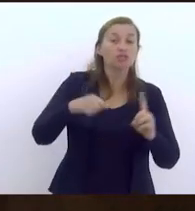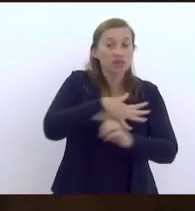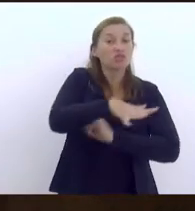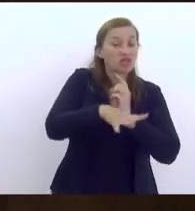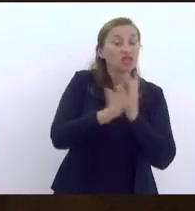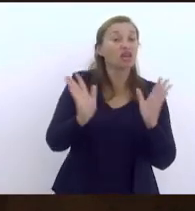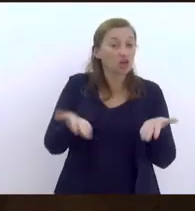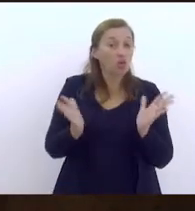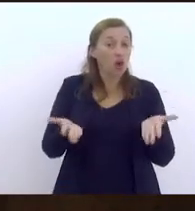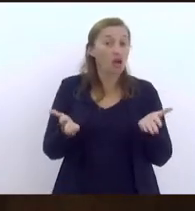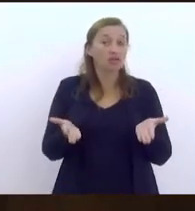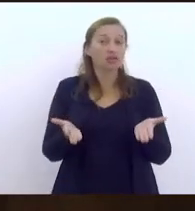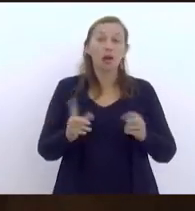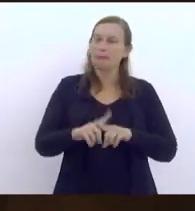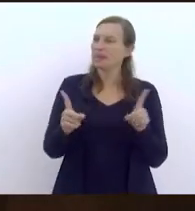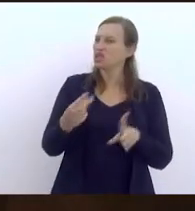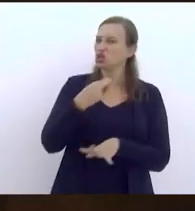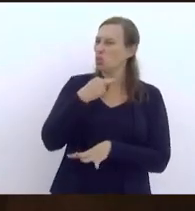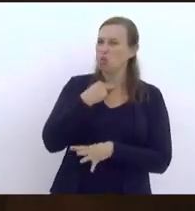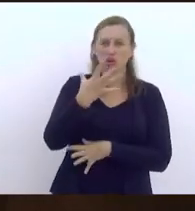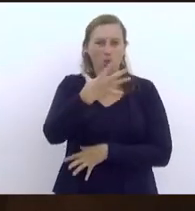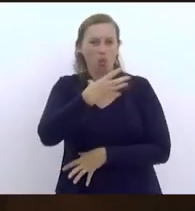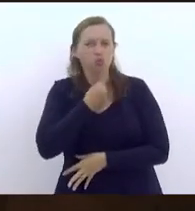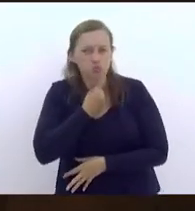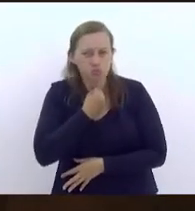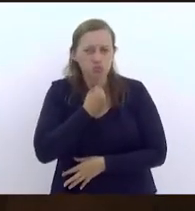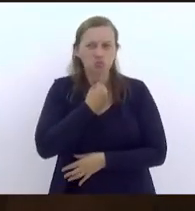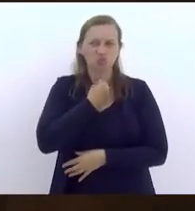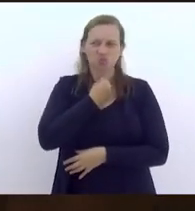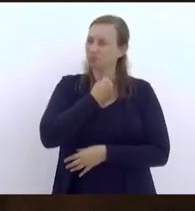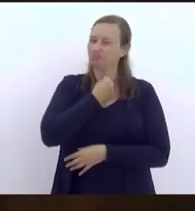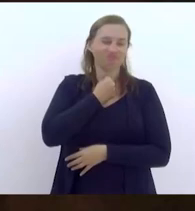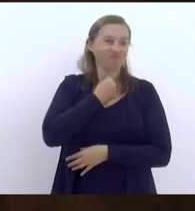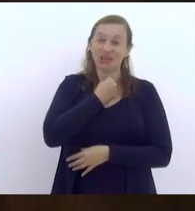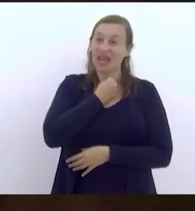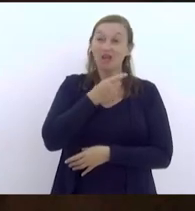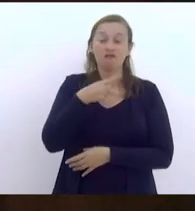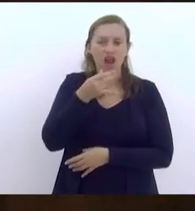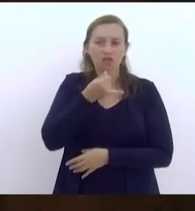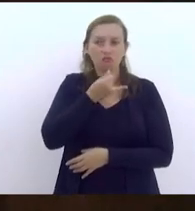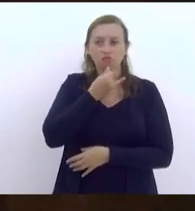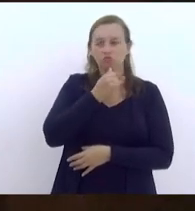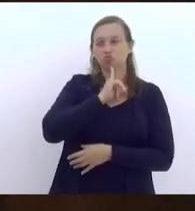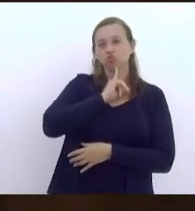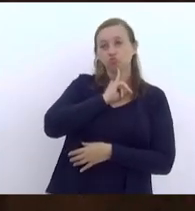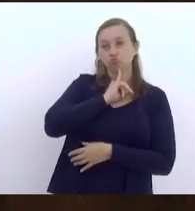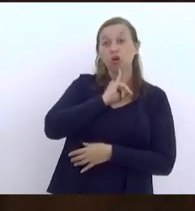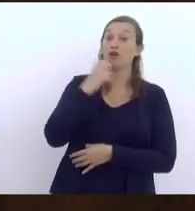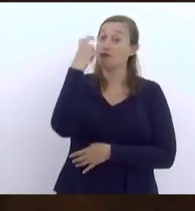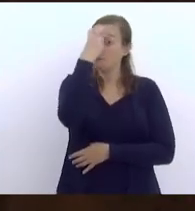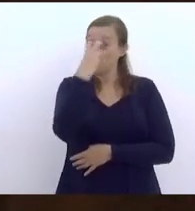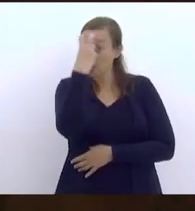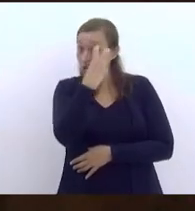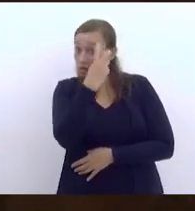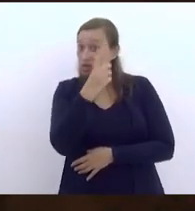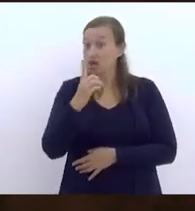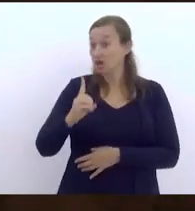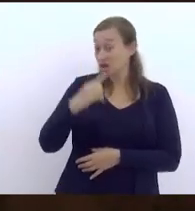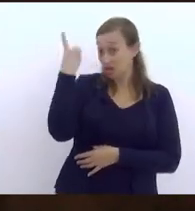sociedade. Mas eu não posso me calar e dizer que, infelizmente, Verônica e Dani